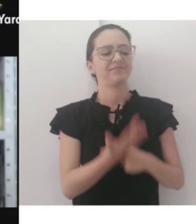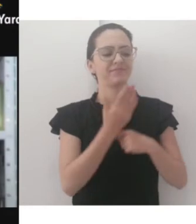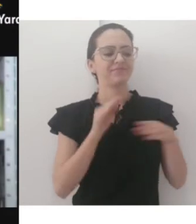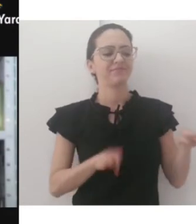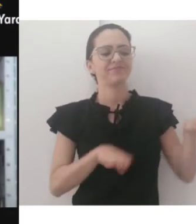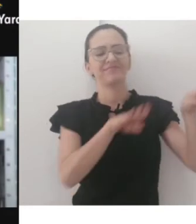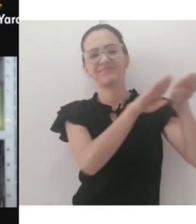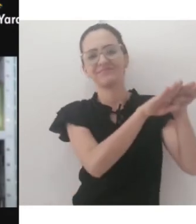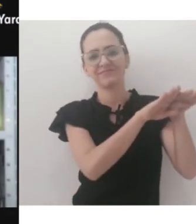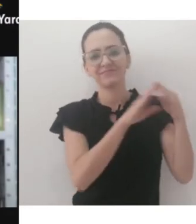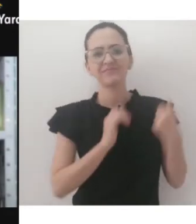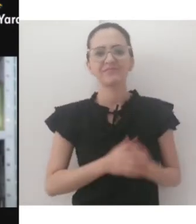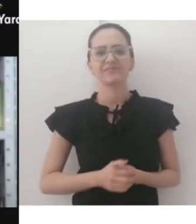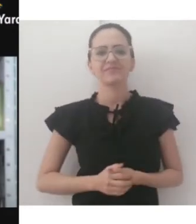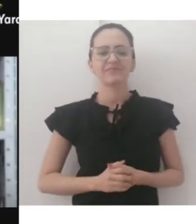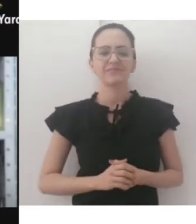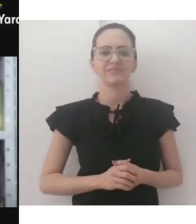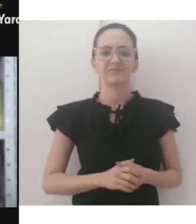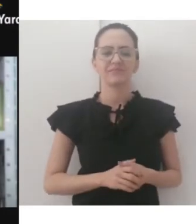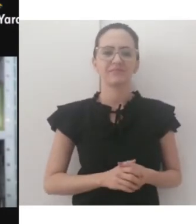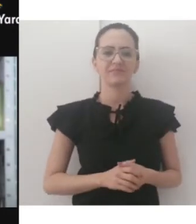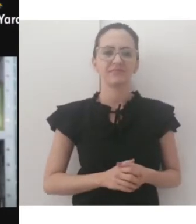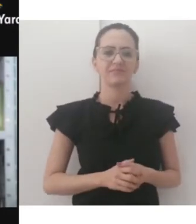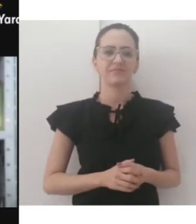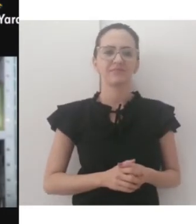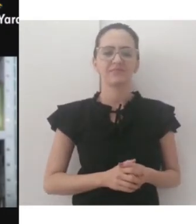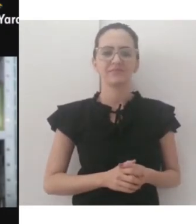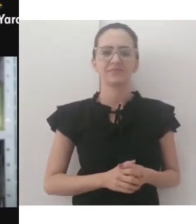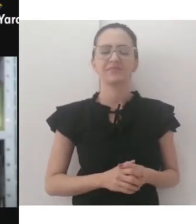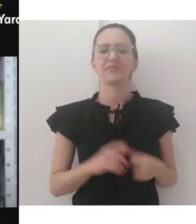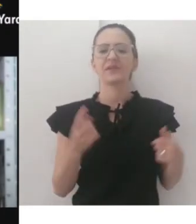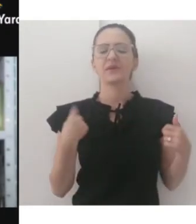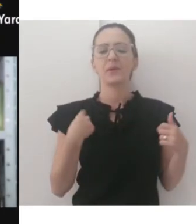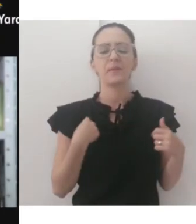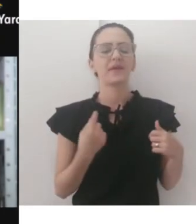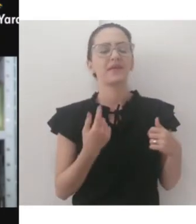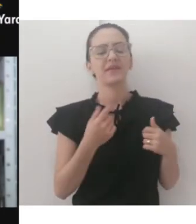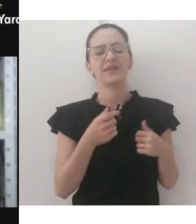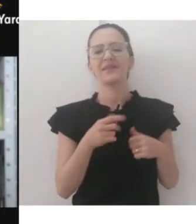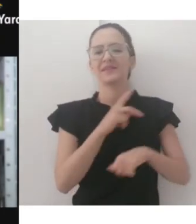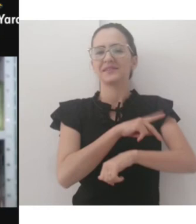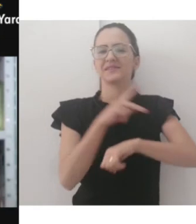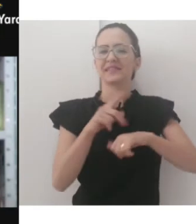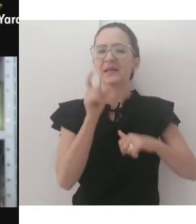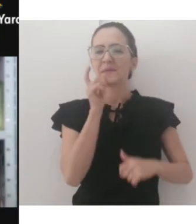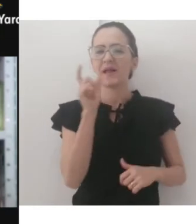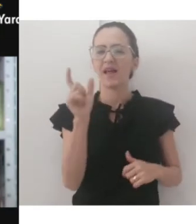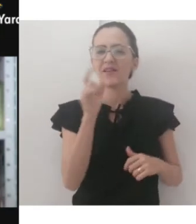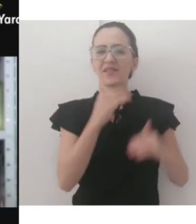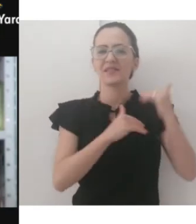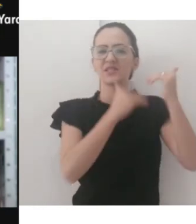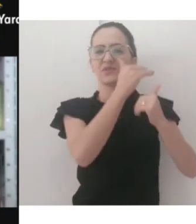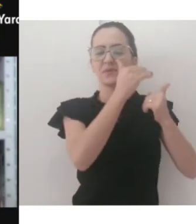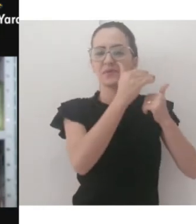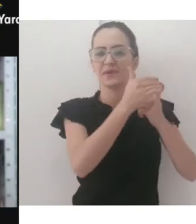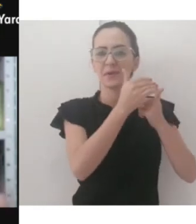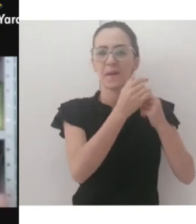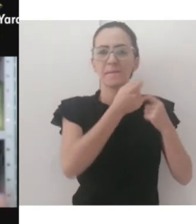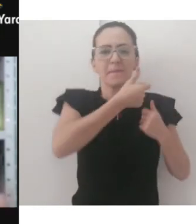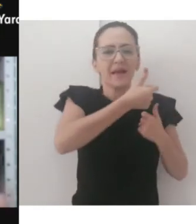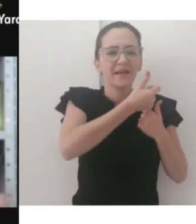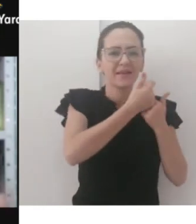que ajuda a sair daquele nível mesmo de, como a gente chama na pedagogia, né?